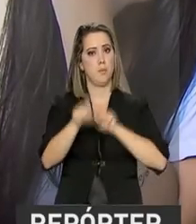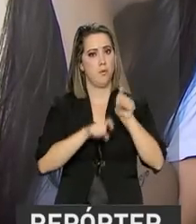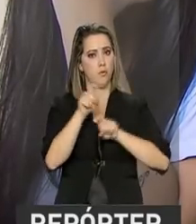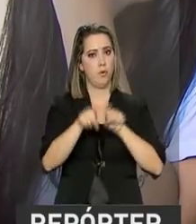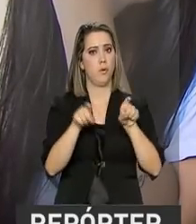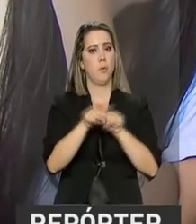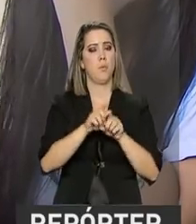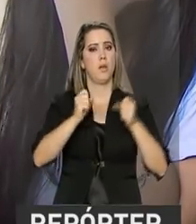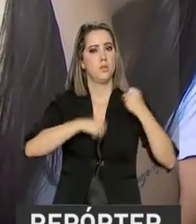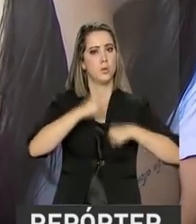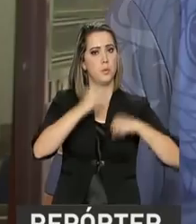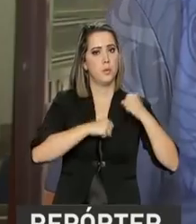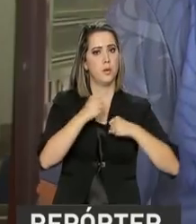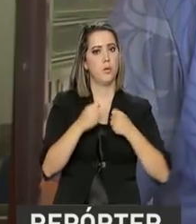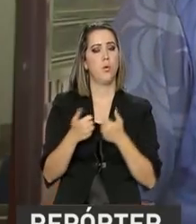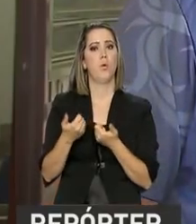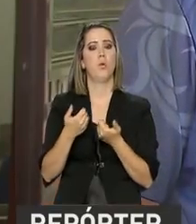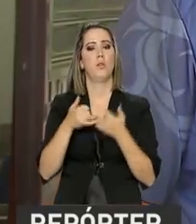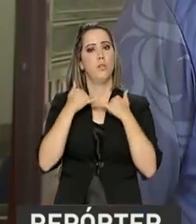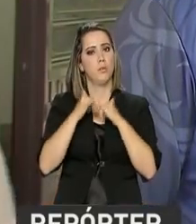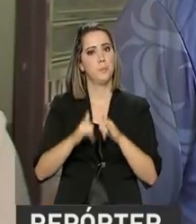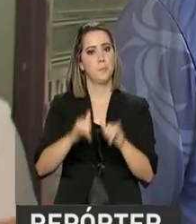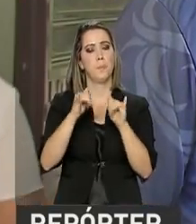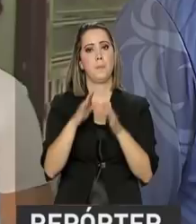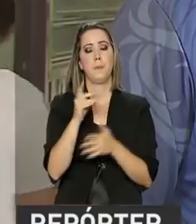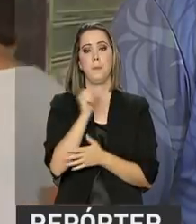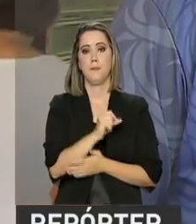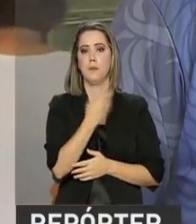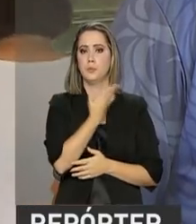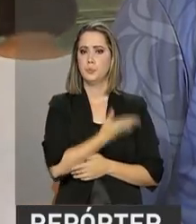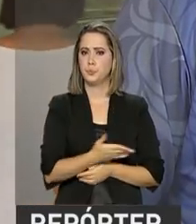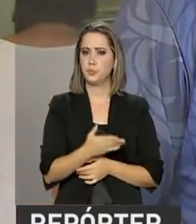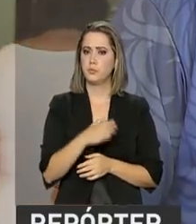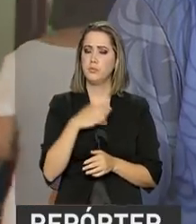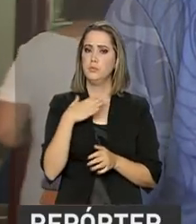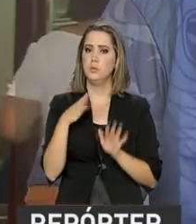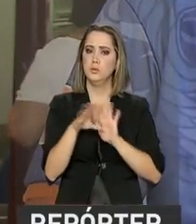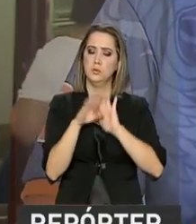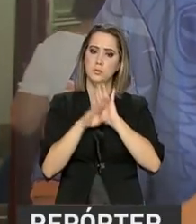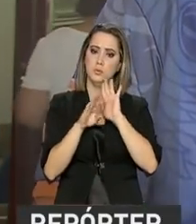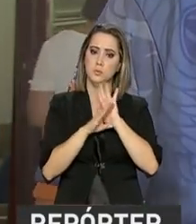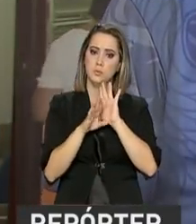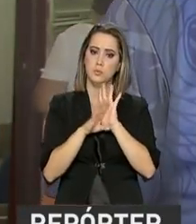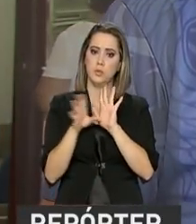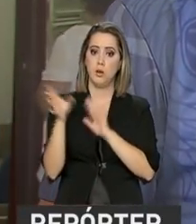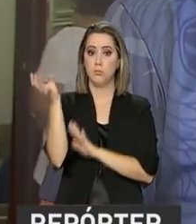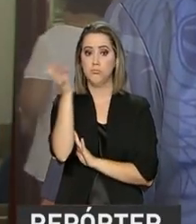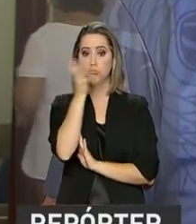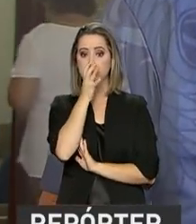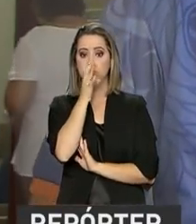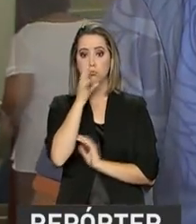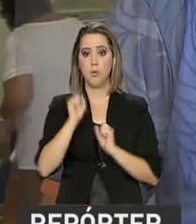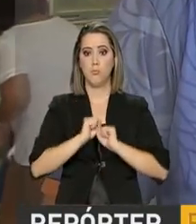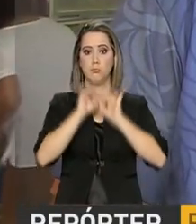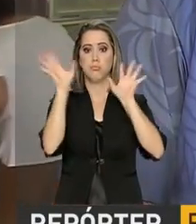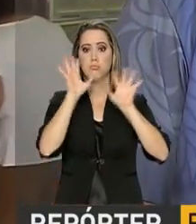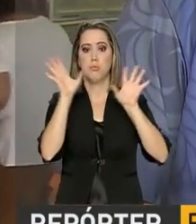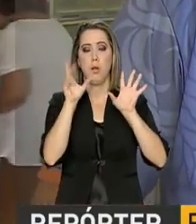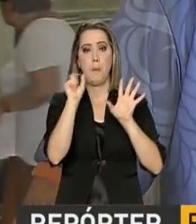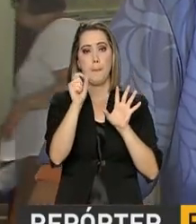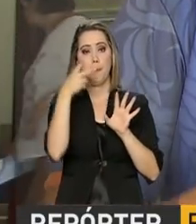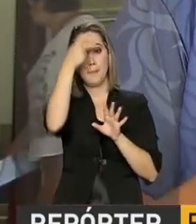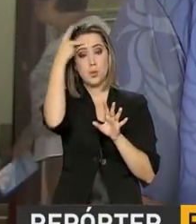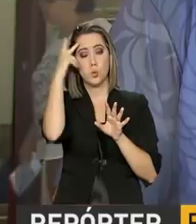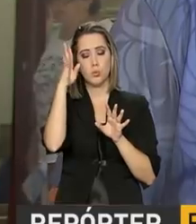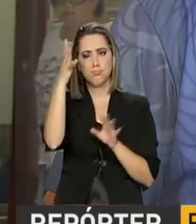mecânica, eletrônica. Esse projeto da robótica, ele despertou no aluno um